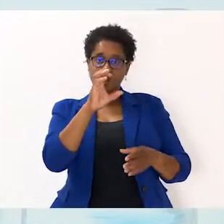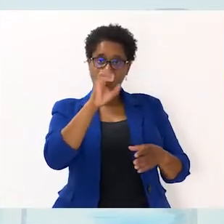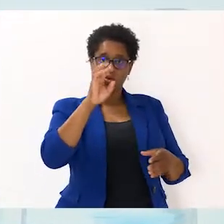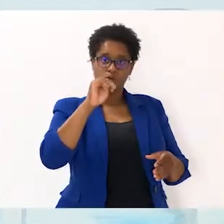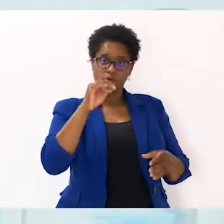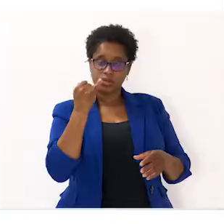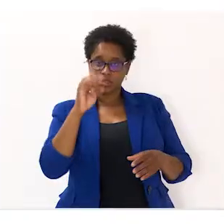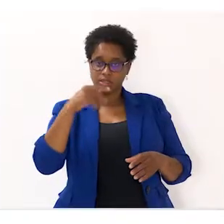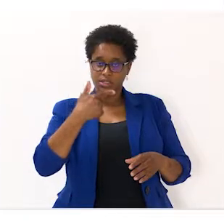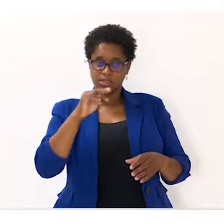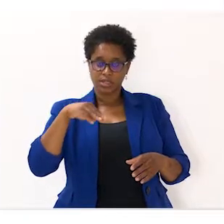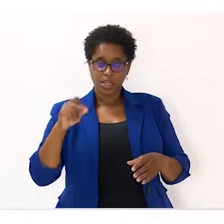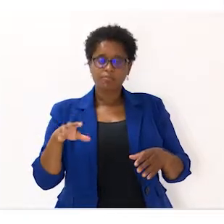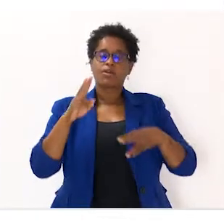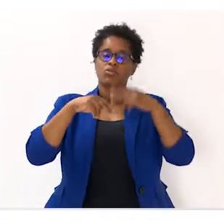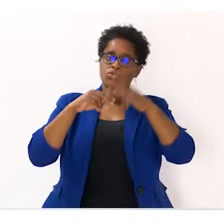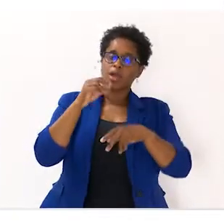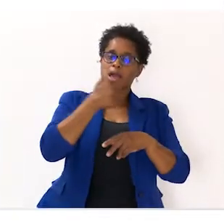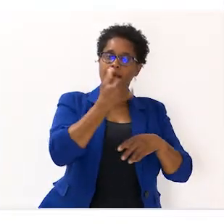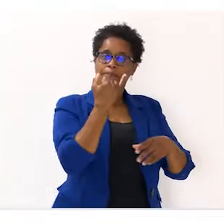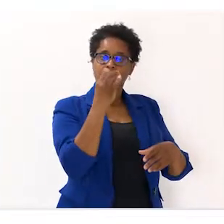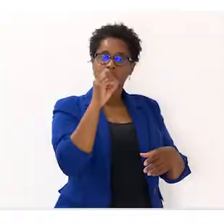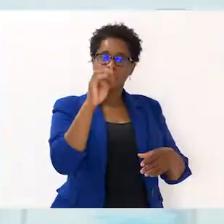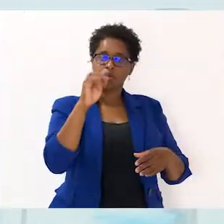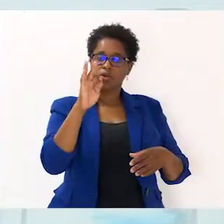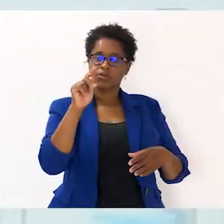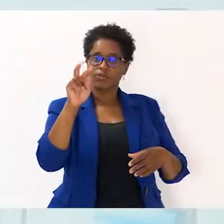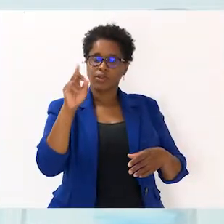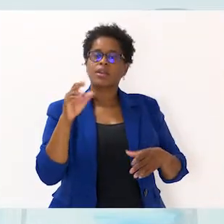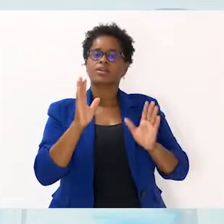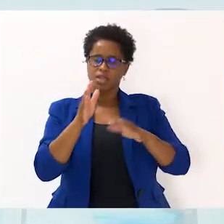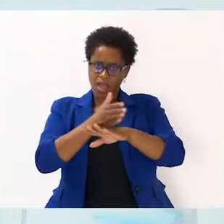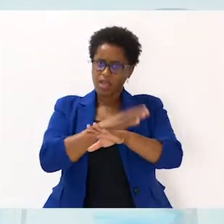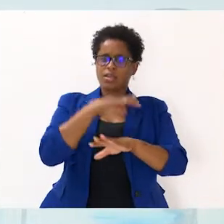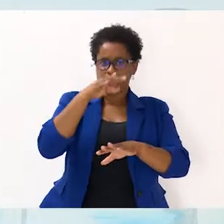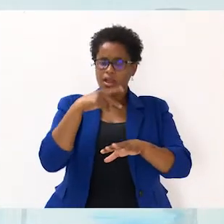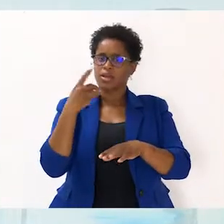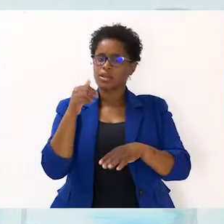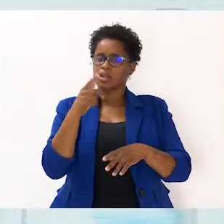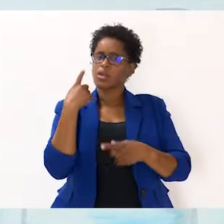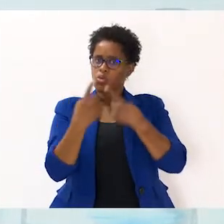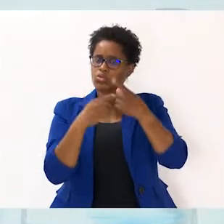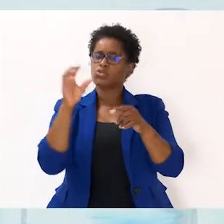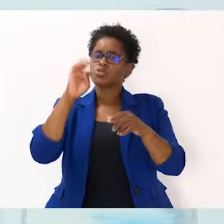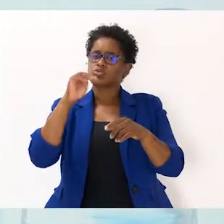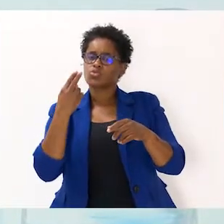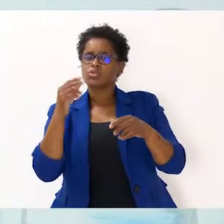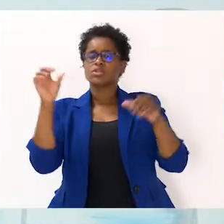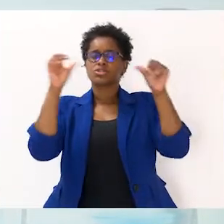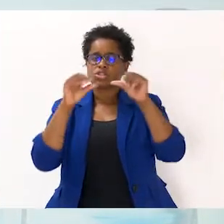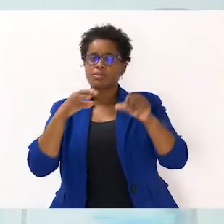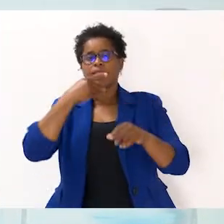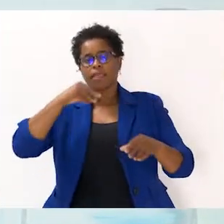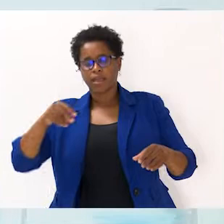formar a biosfera, que nós já tínhamos falado em uma das aulas, que é um dos subsistemas terrestres. Ok?